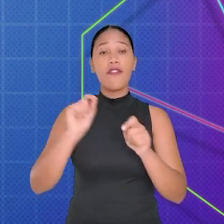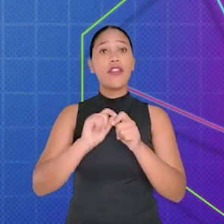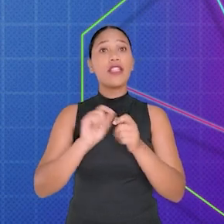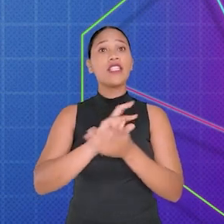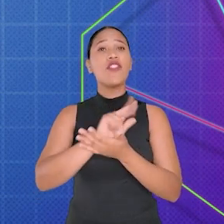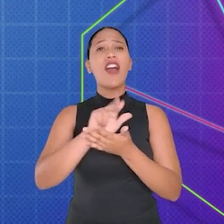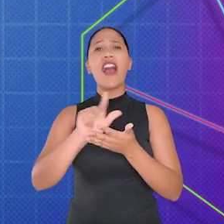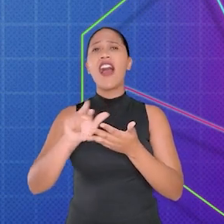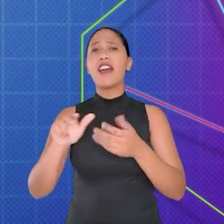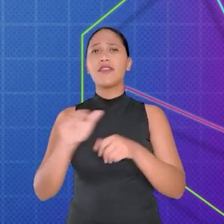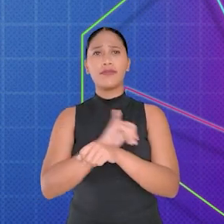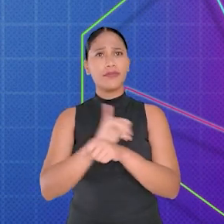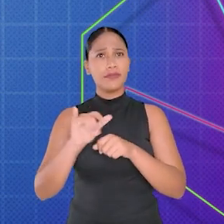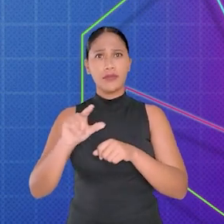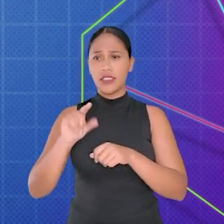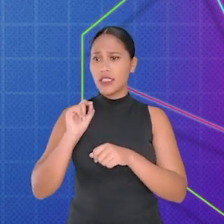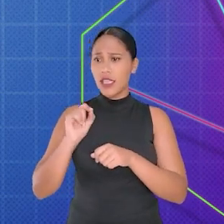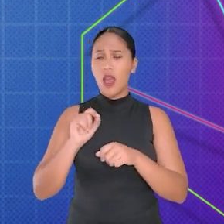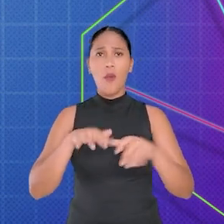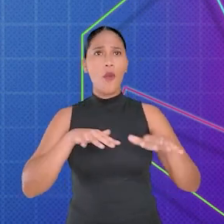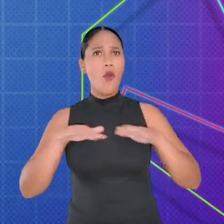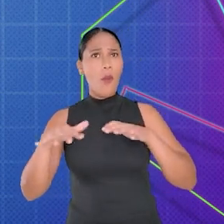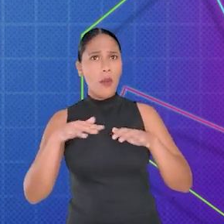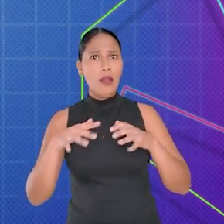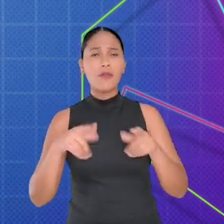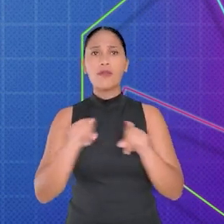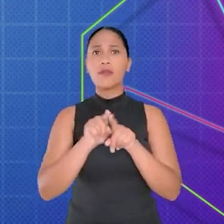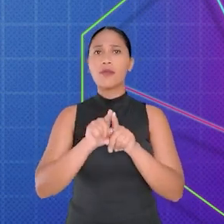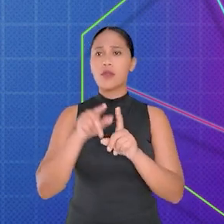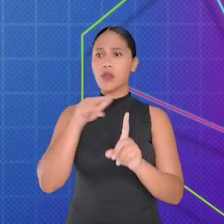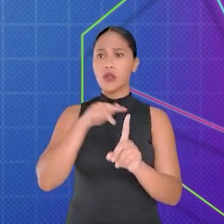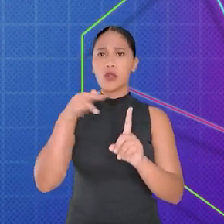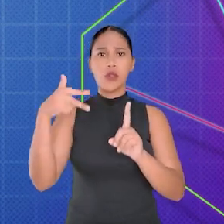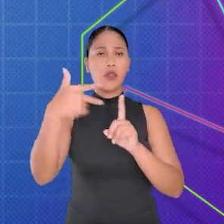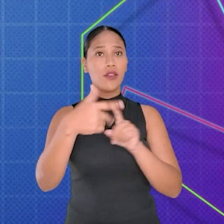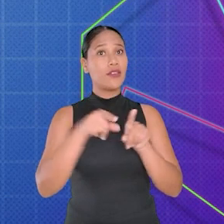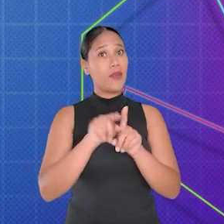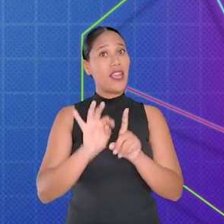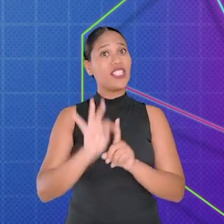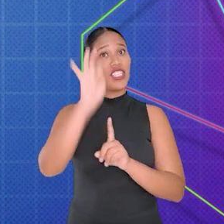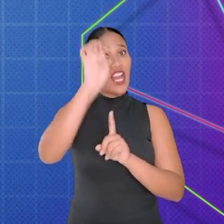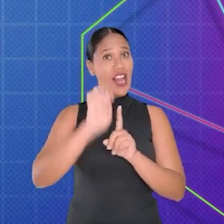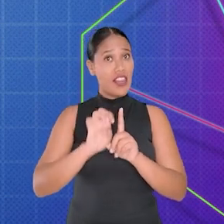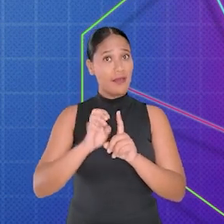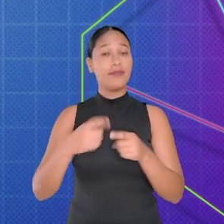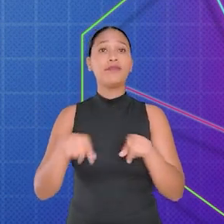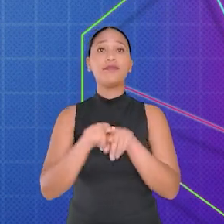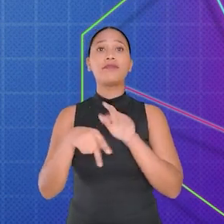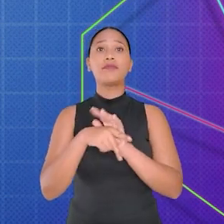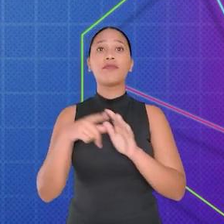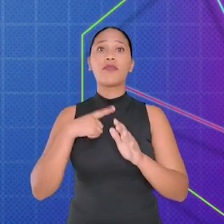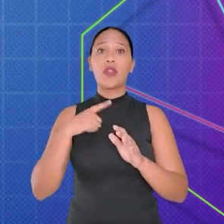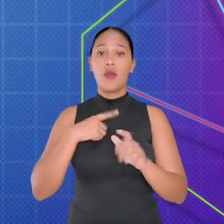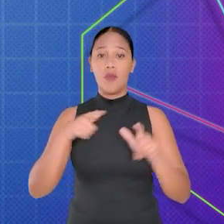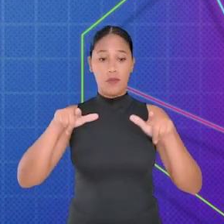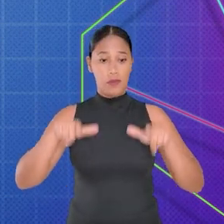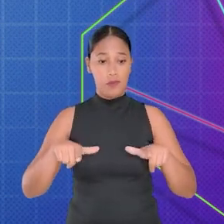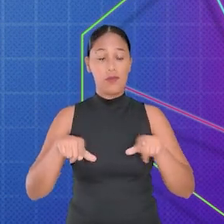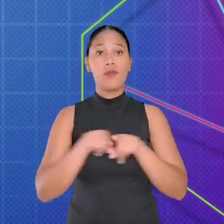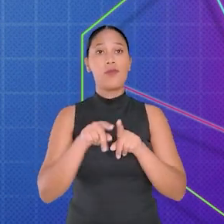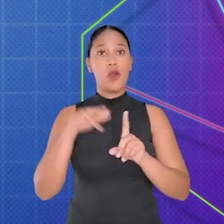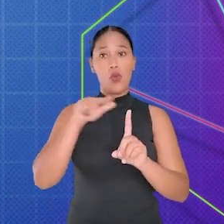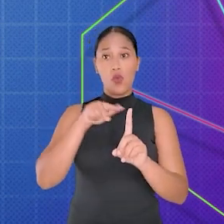através de diversas ferramentas, como a seleção, a movimentação, a rotação e a escala de objetos, bem como o posicionamento